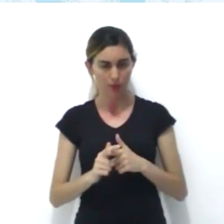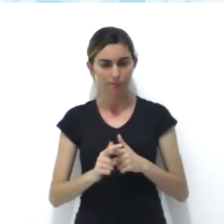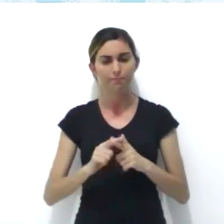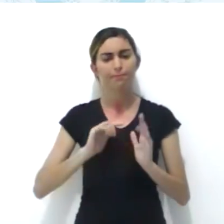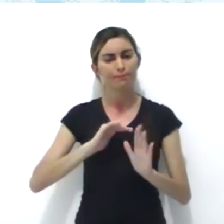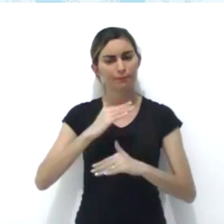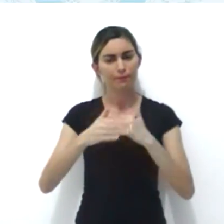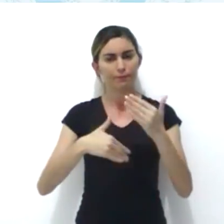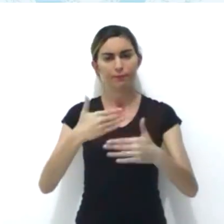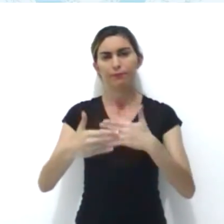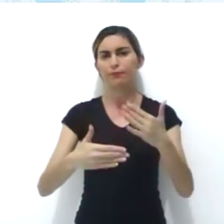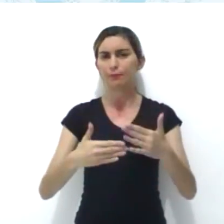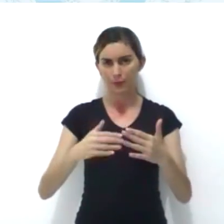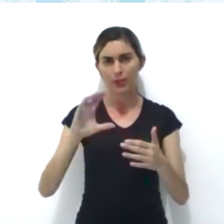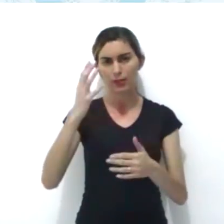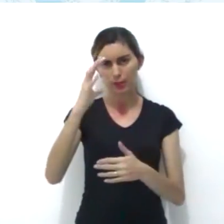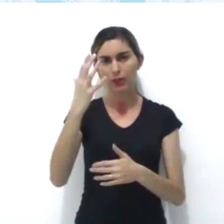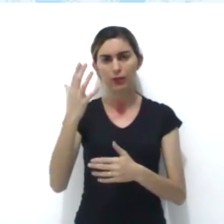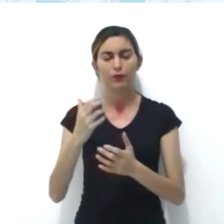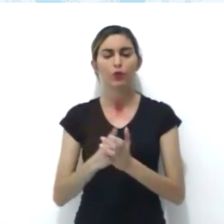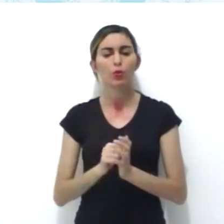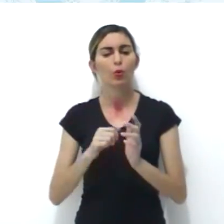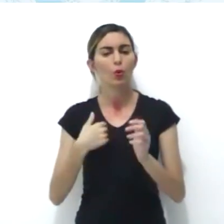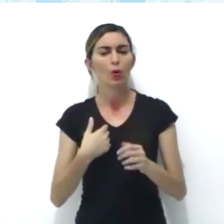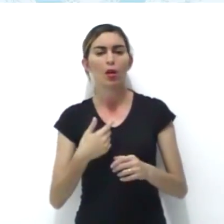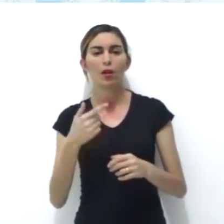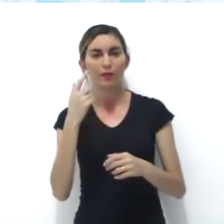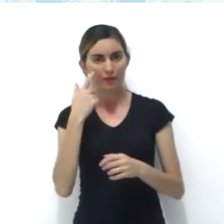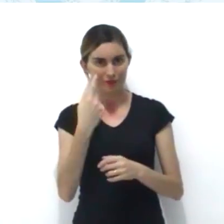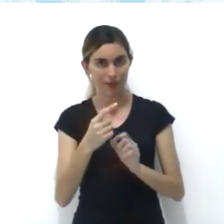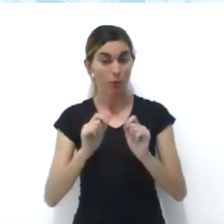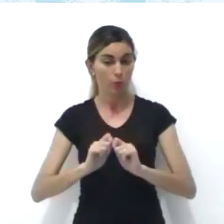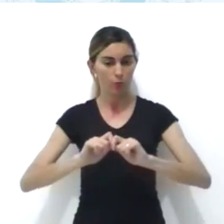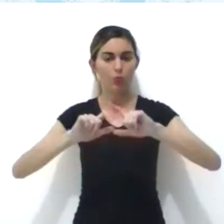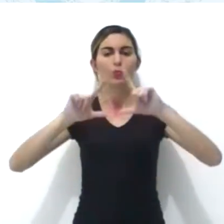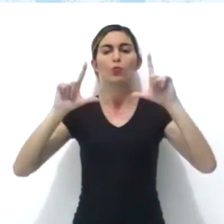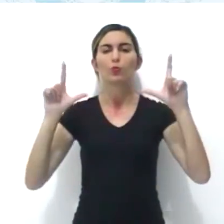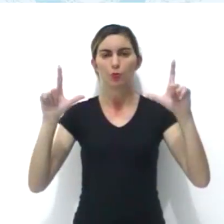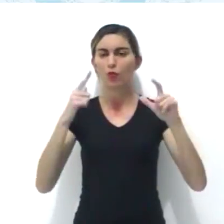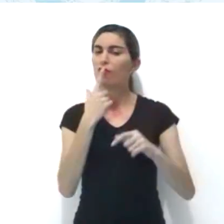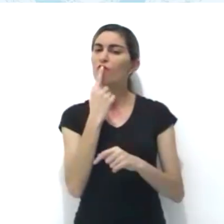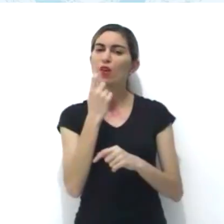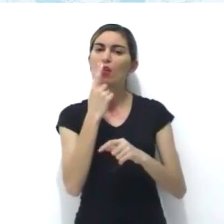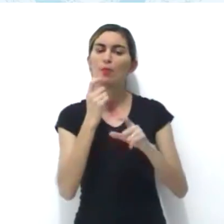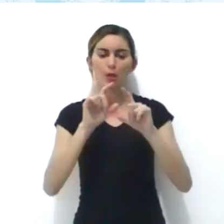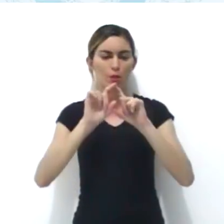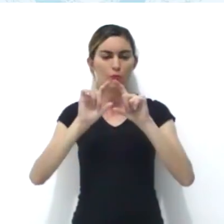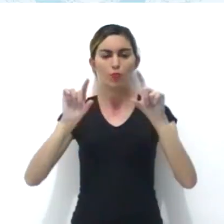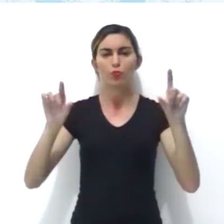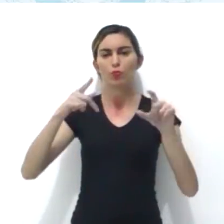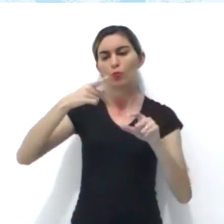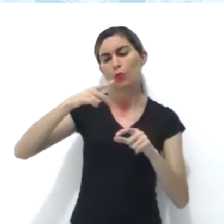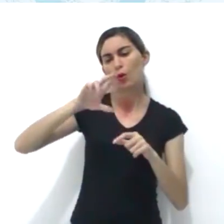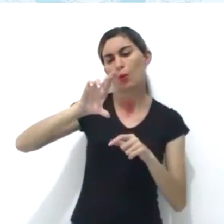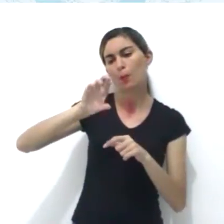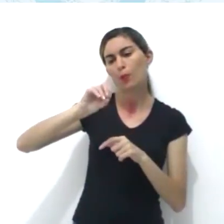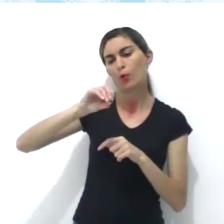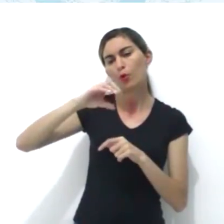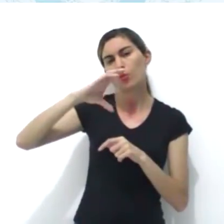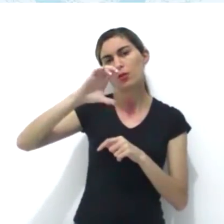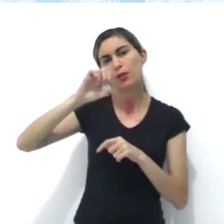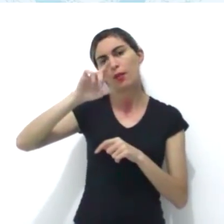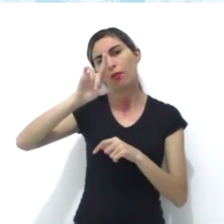problema recorrendo a procedimentos científicos. Deixei aí destacado, ó, em vermelho,